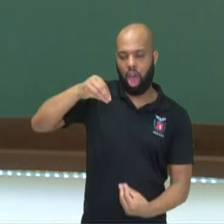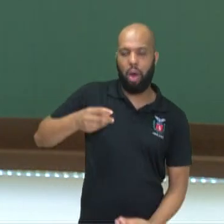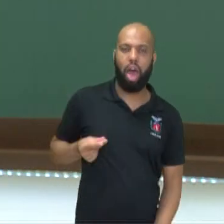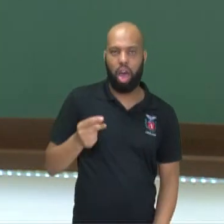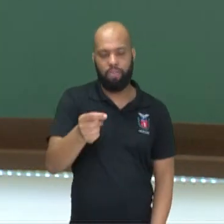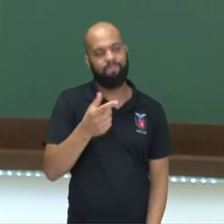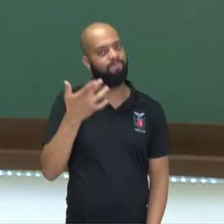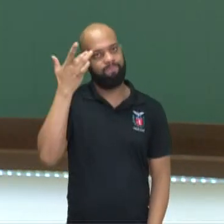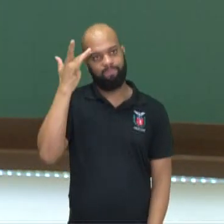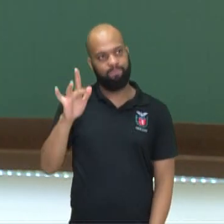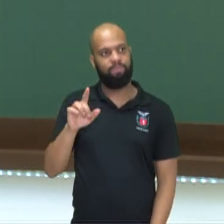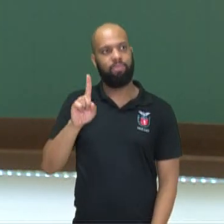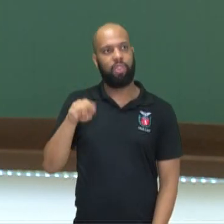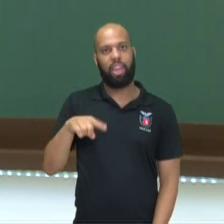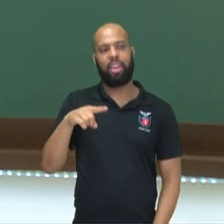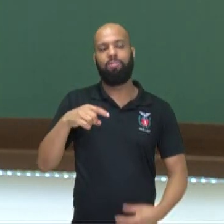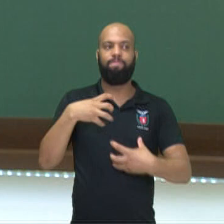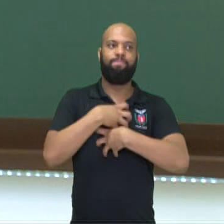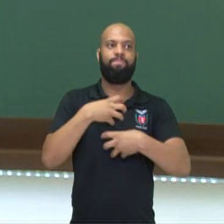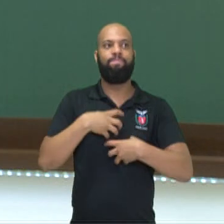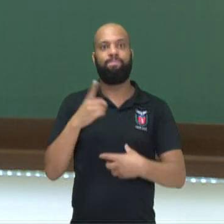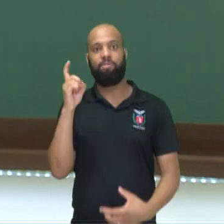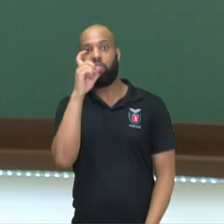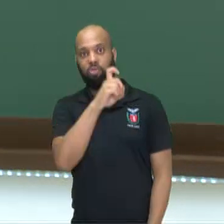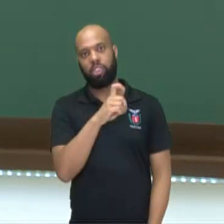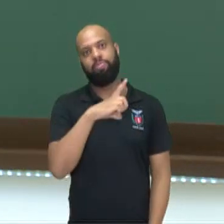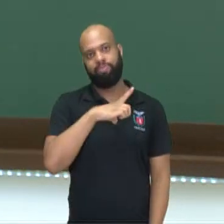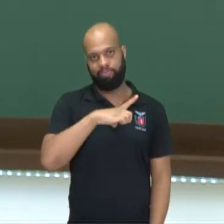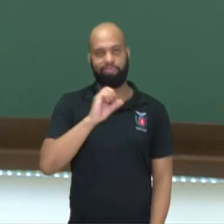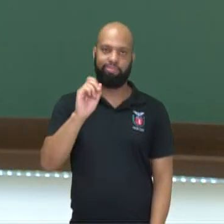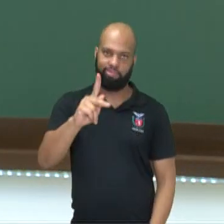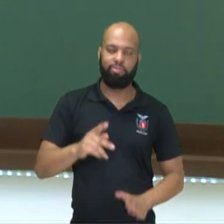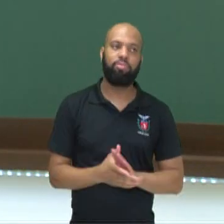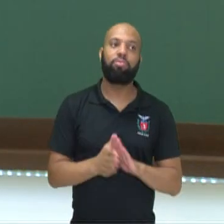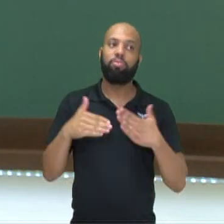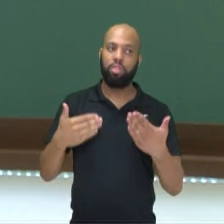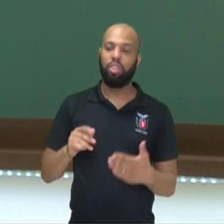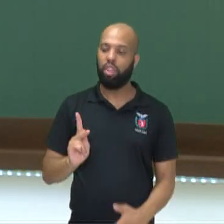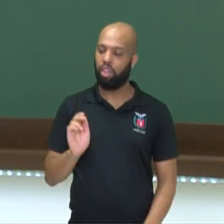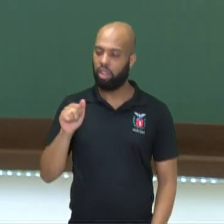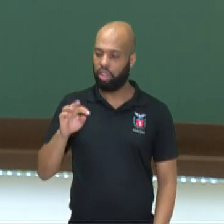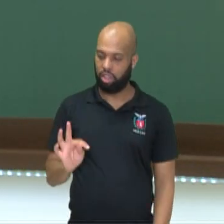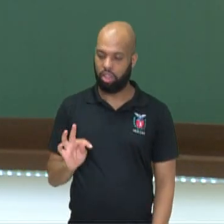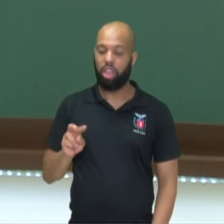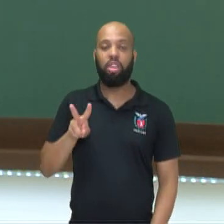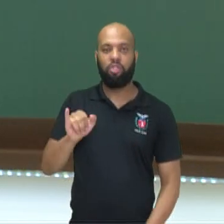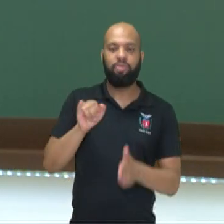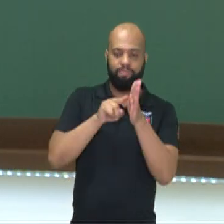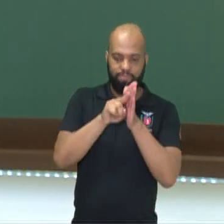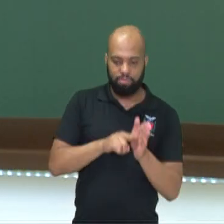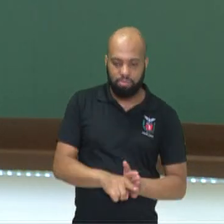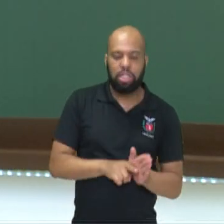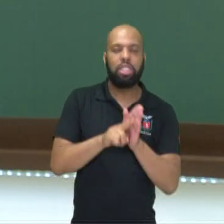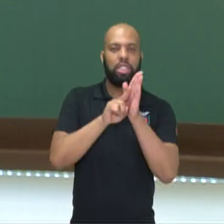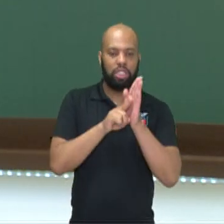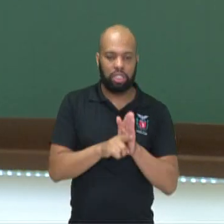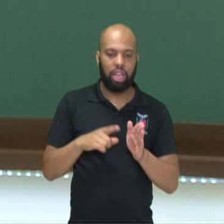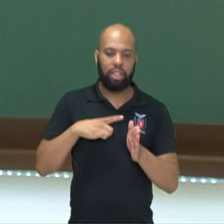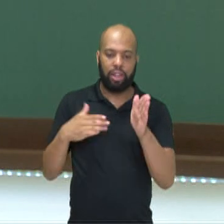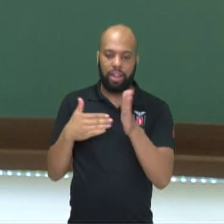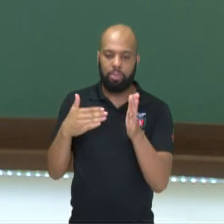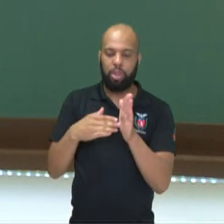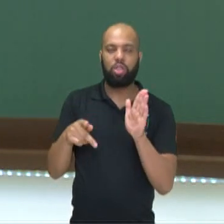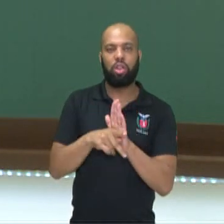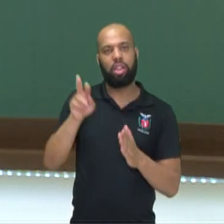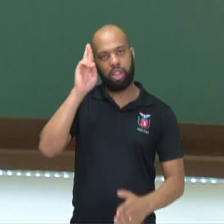alma, aí é um pouco mais complexo, um pouco mais difícil, tá? Então, Kant ele vai investigar esses limites da razão